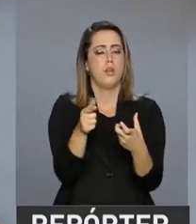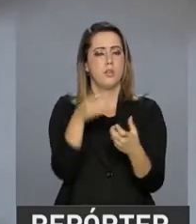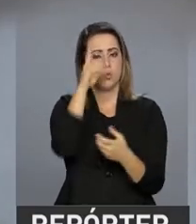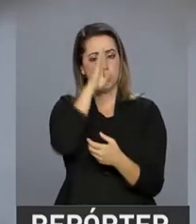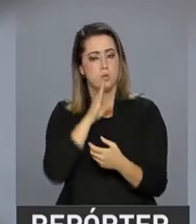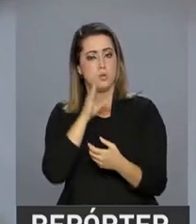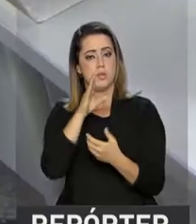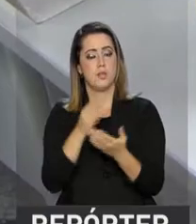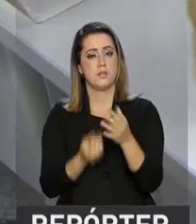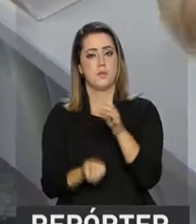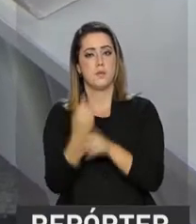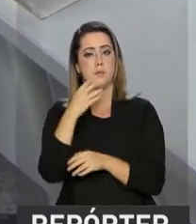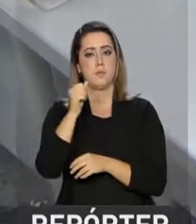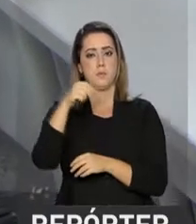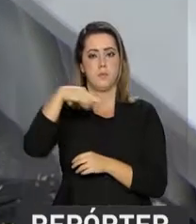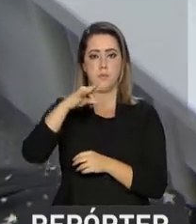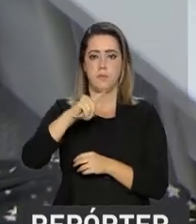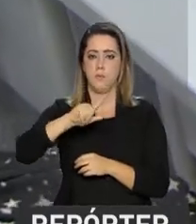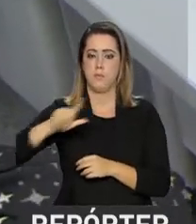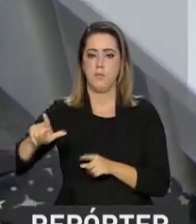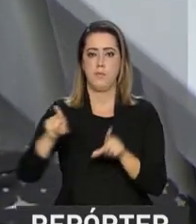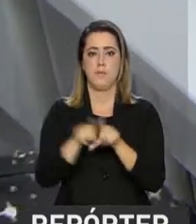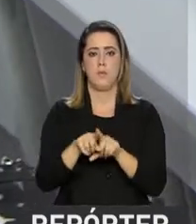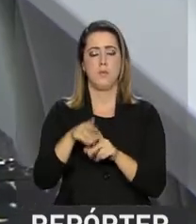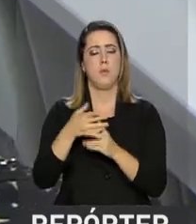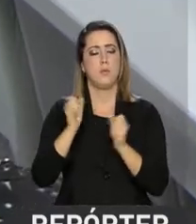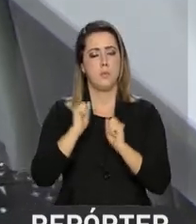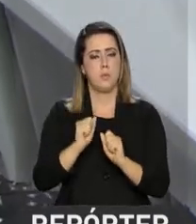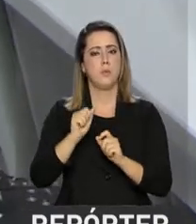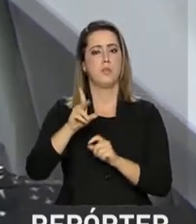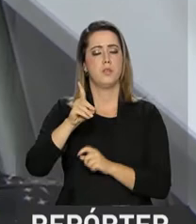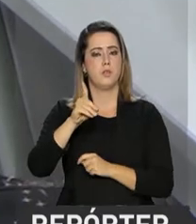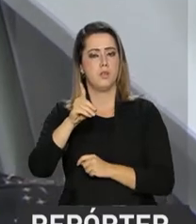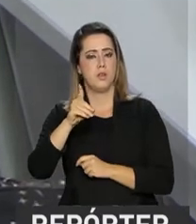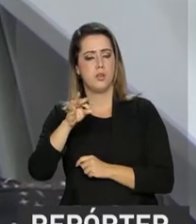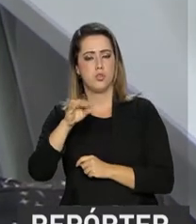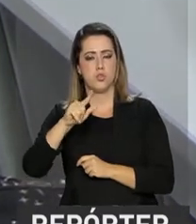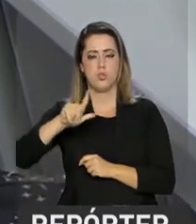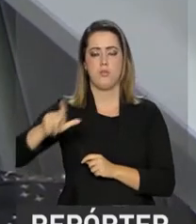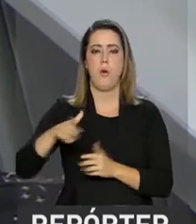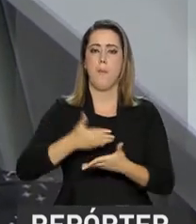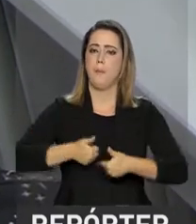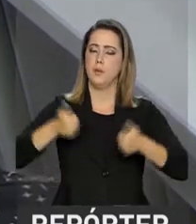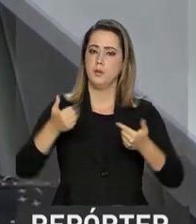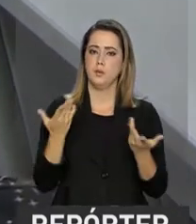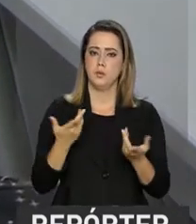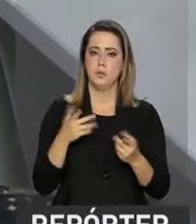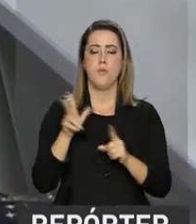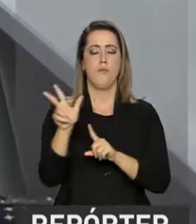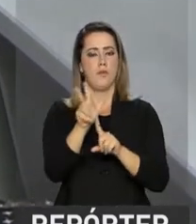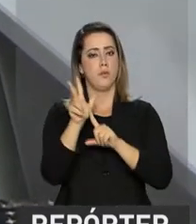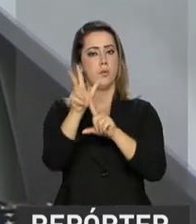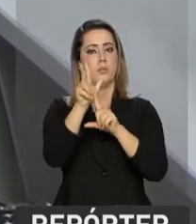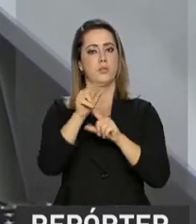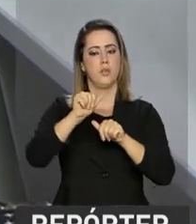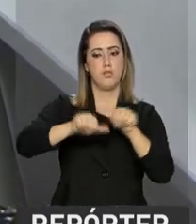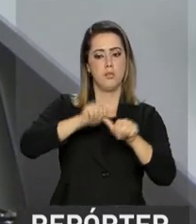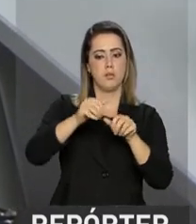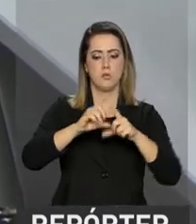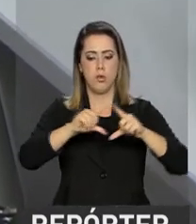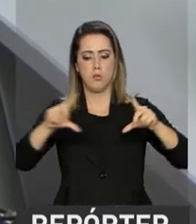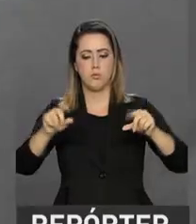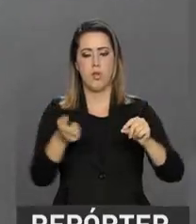pela Anatel para operacionalizar a migração do sinal analógico para o digital. O kit vem com antena, conversor e